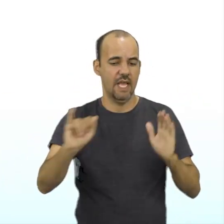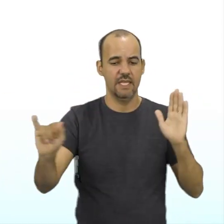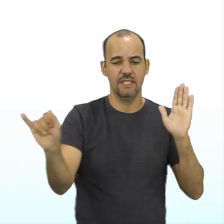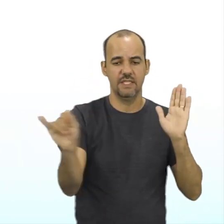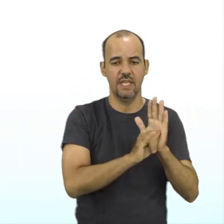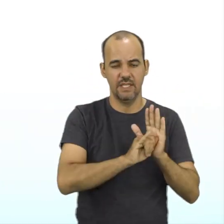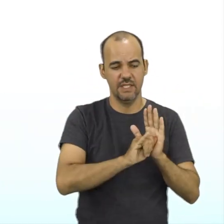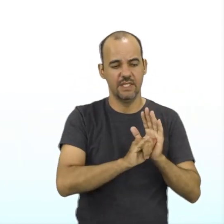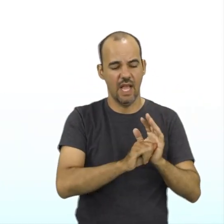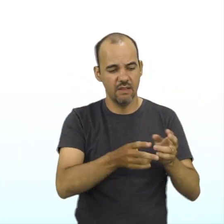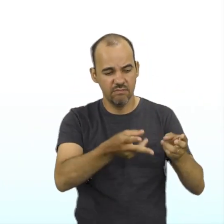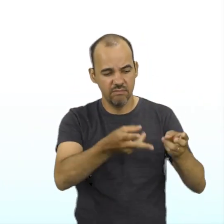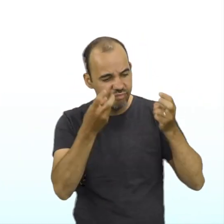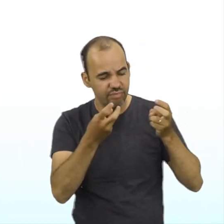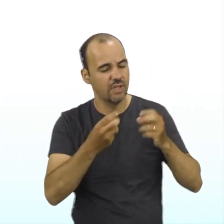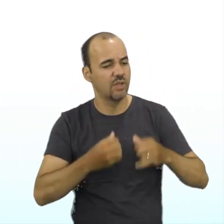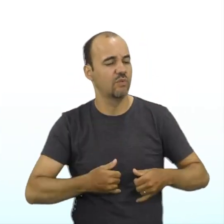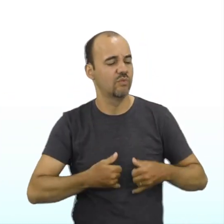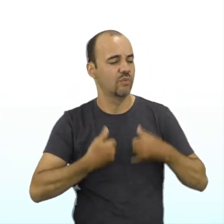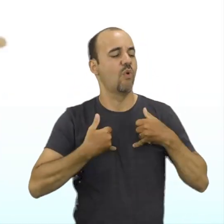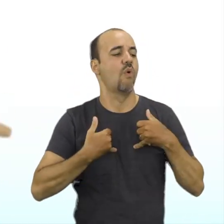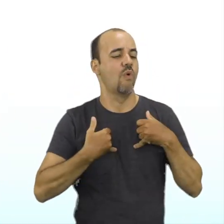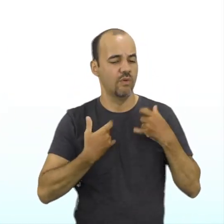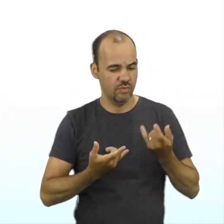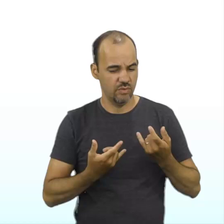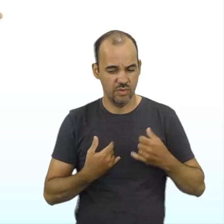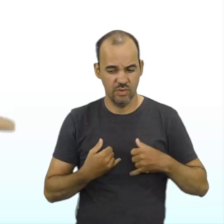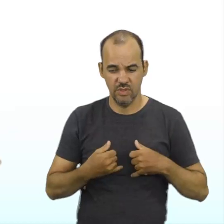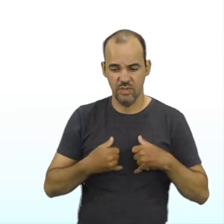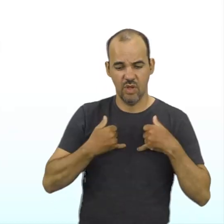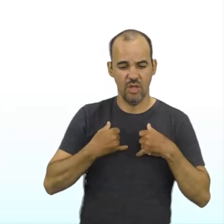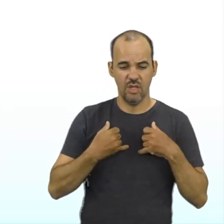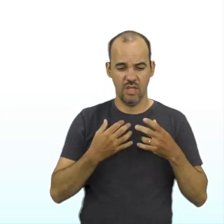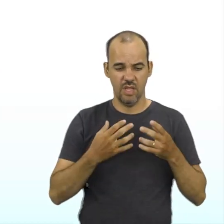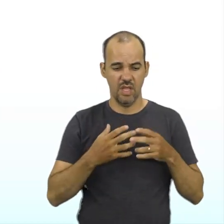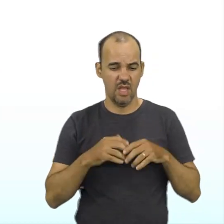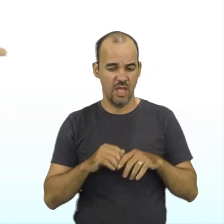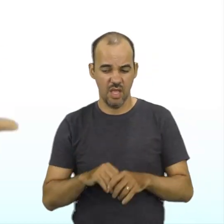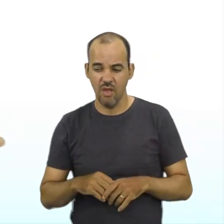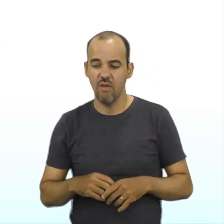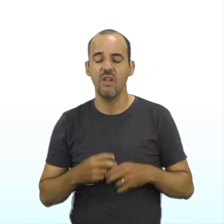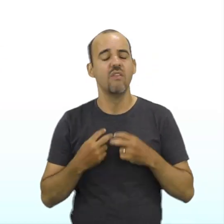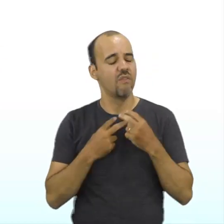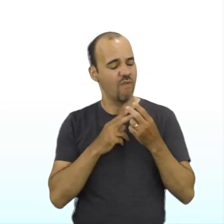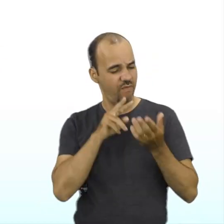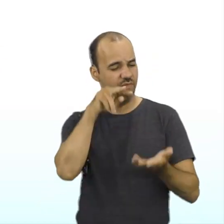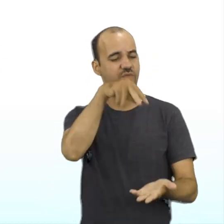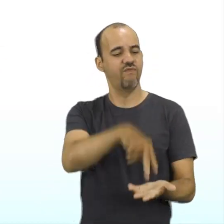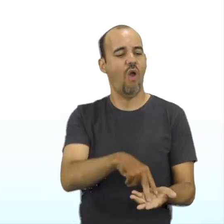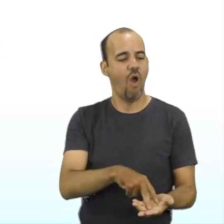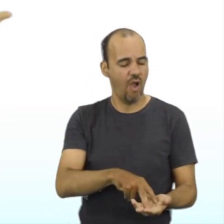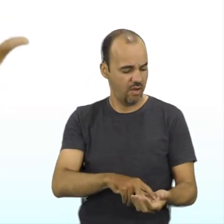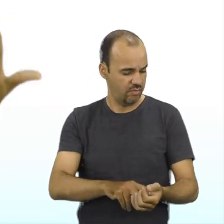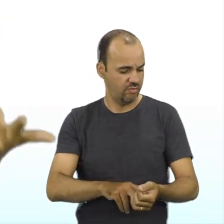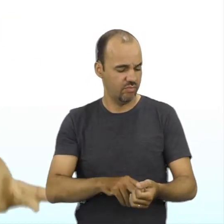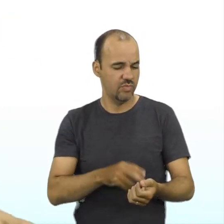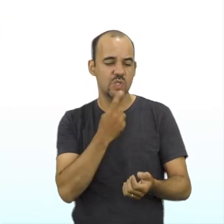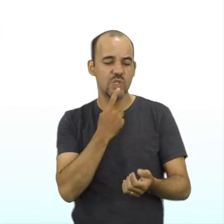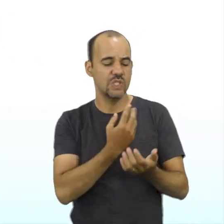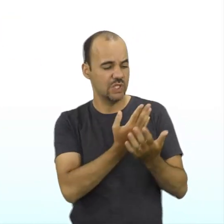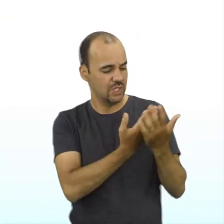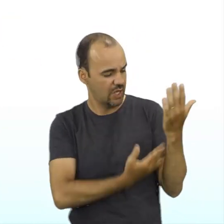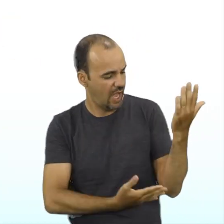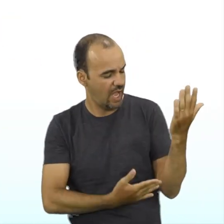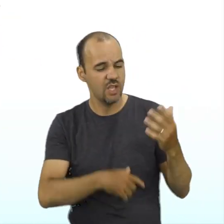negra. Então, ela fala sobre se negar rotundamente a negar a voz, o sangue, a pele, a deixar de